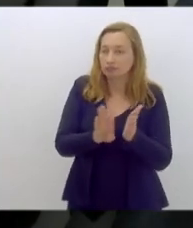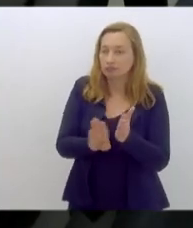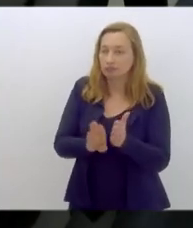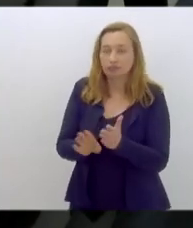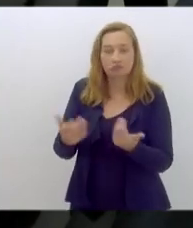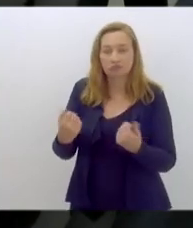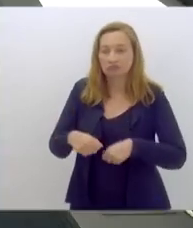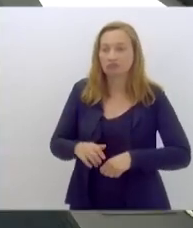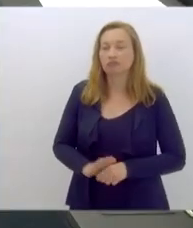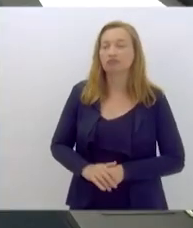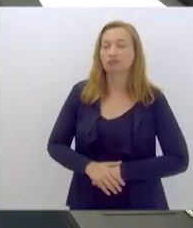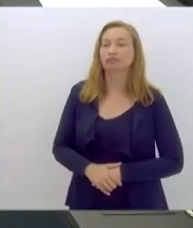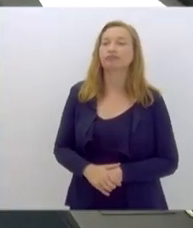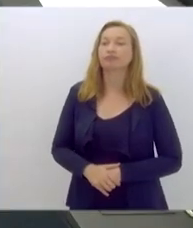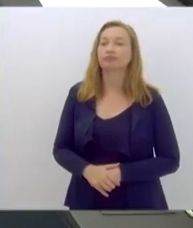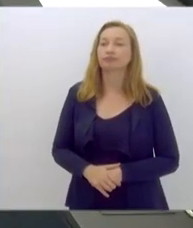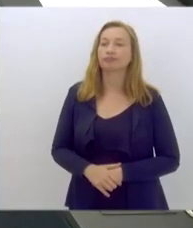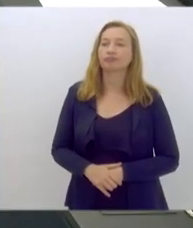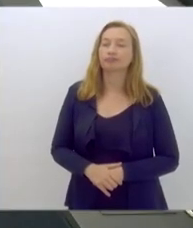eram possíveis